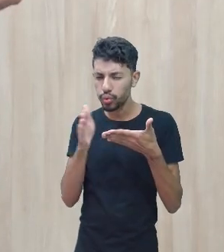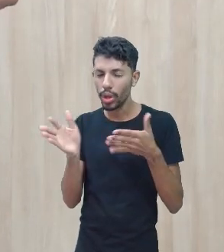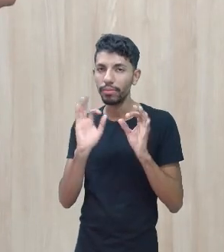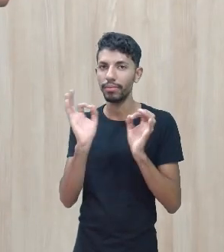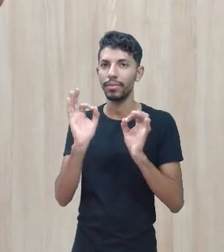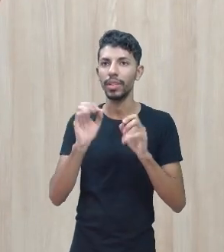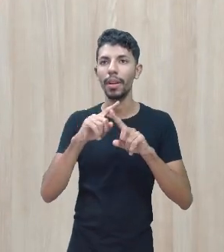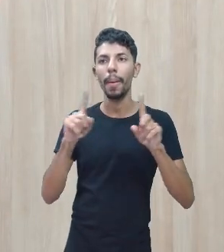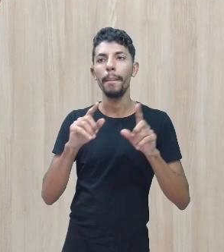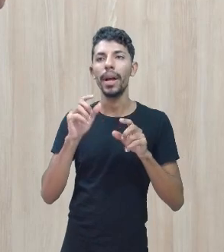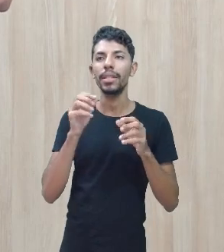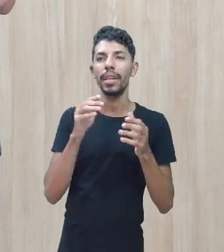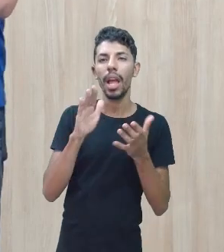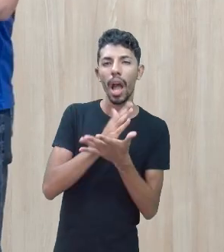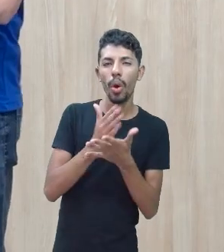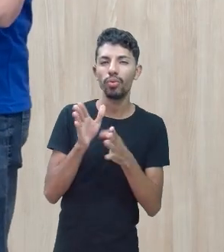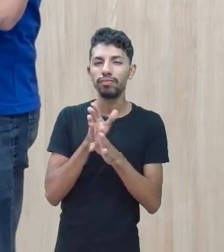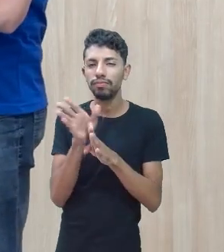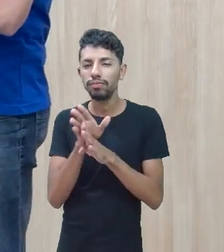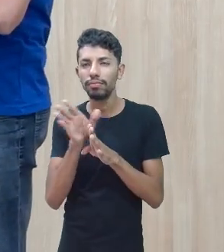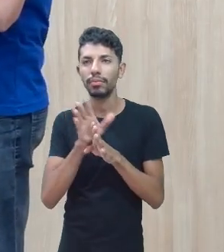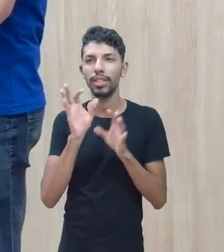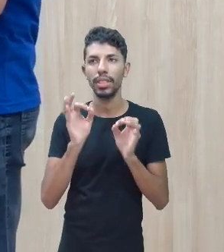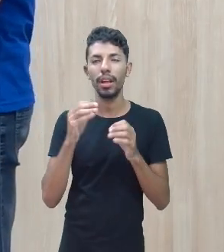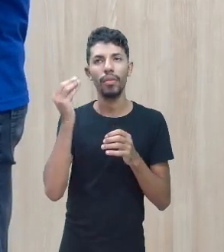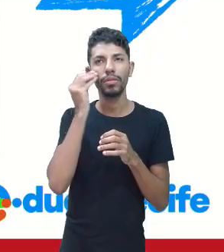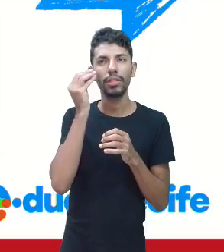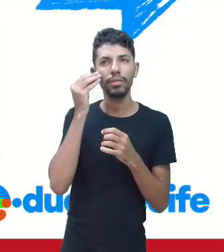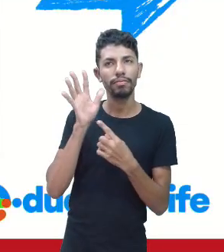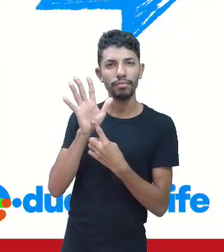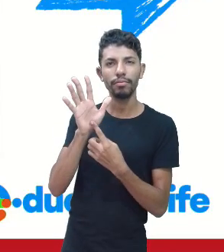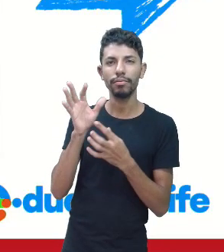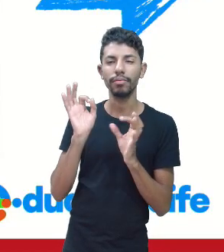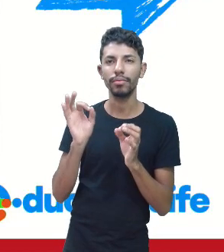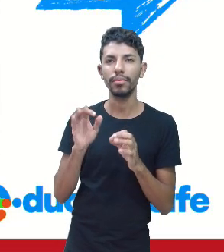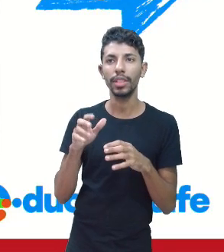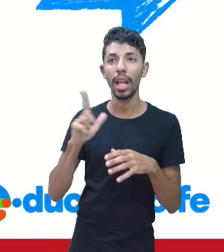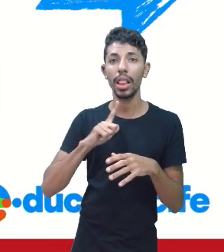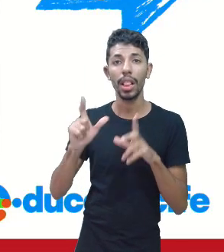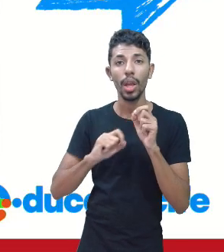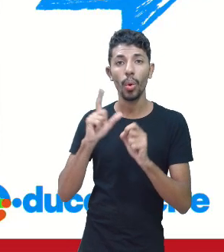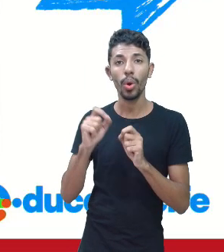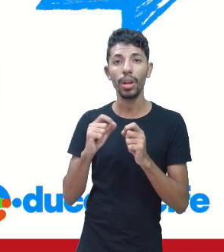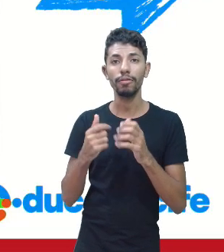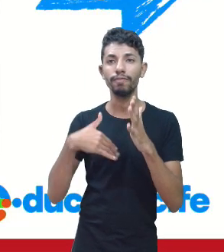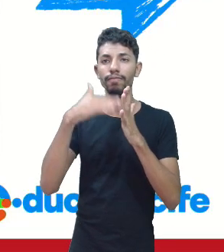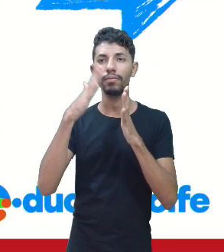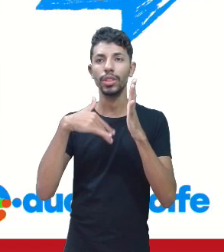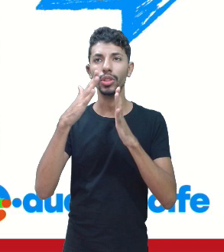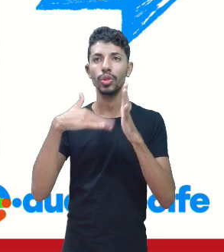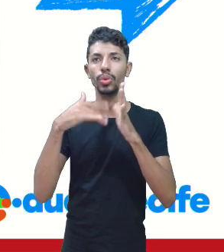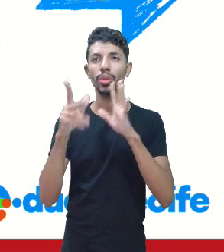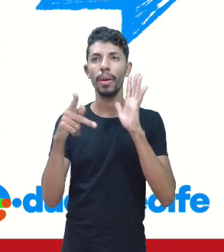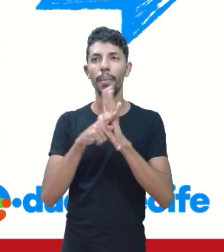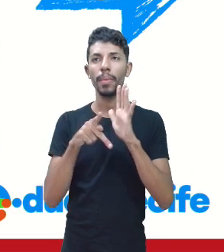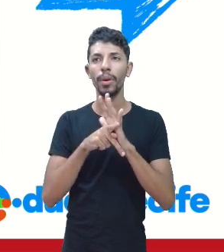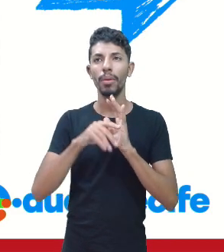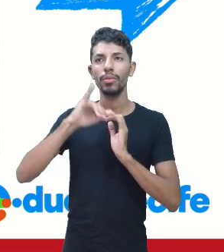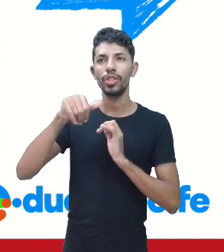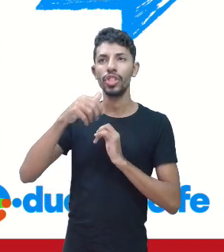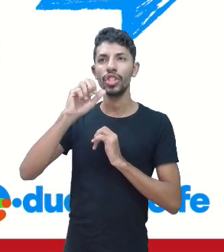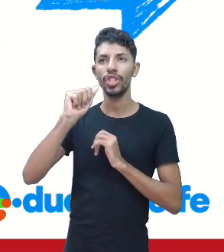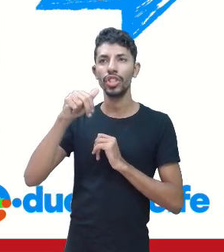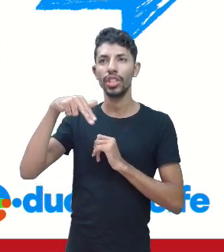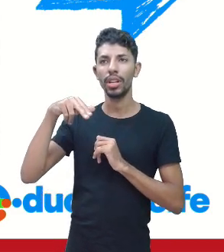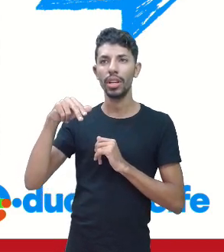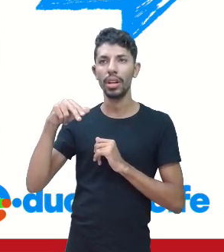indicam alguns encaminhamentos. Então, eu vou tentar seguir aqui, ó. Aqui a gente tem uma pintura do Jean-Baptiste Debré, artista francês que a gente utiliza